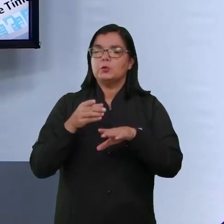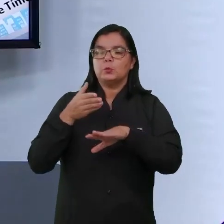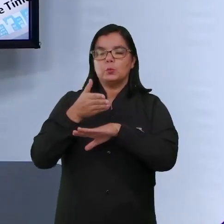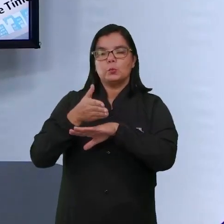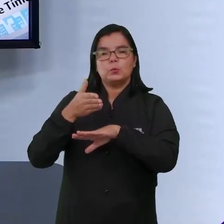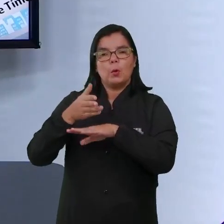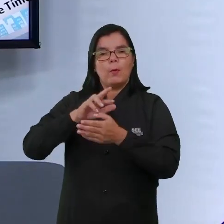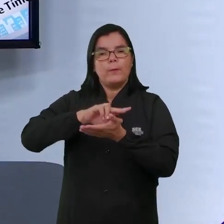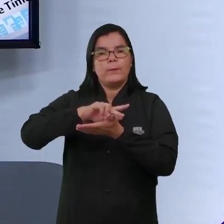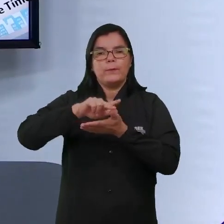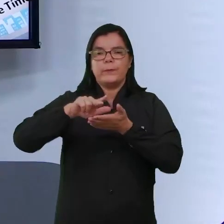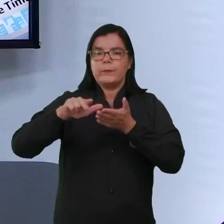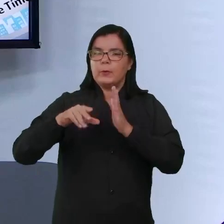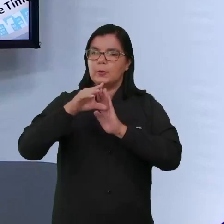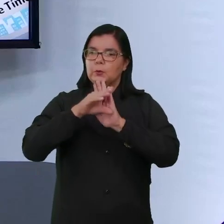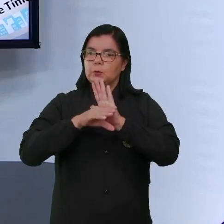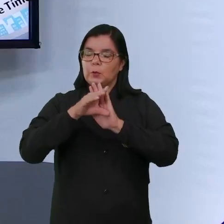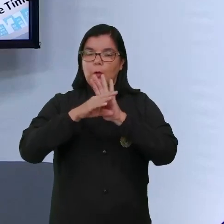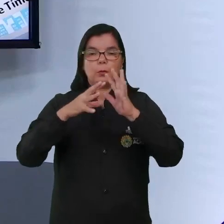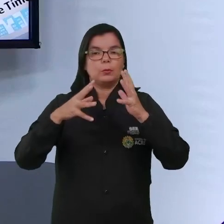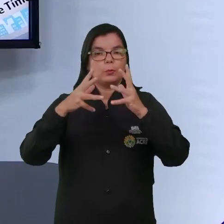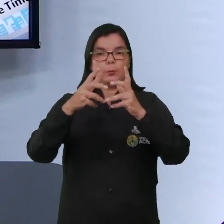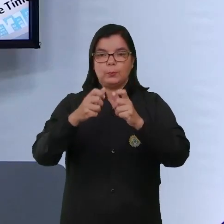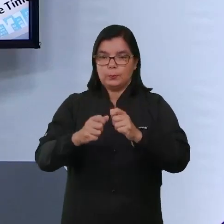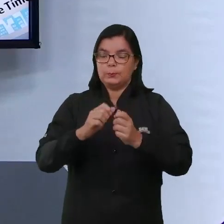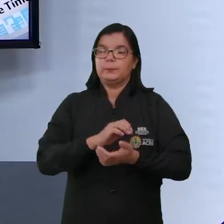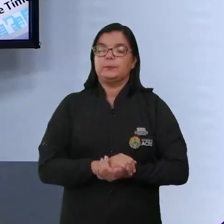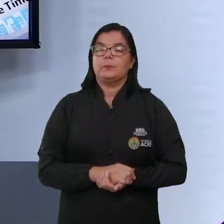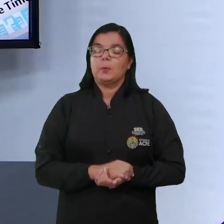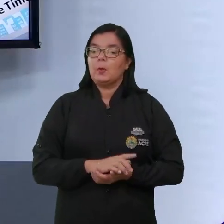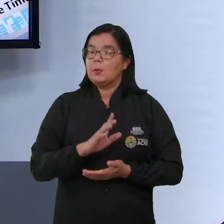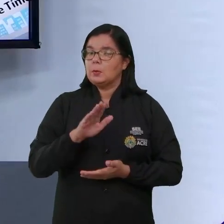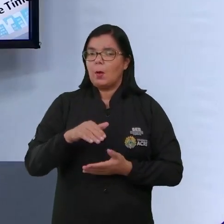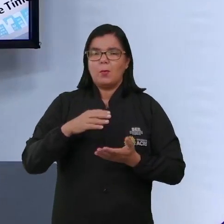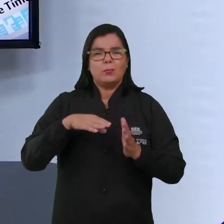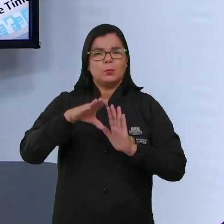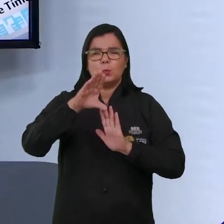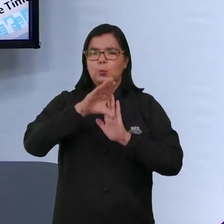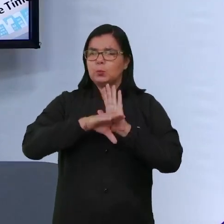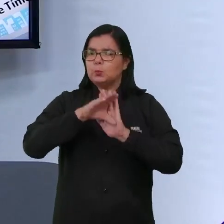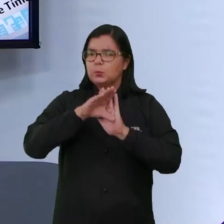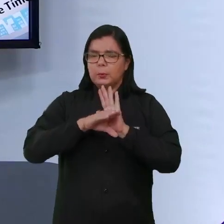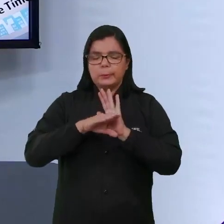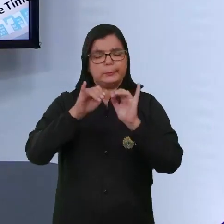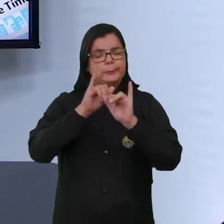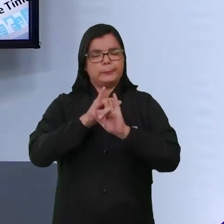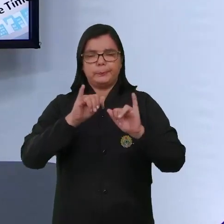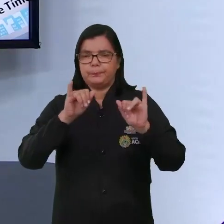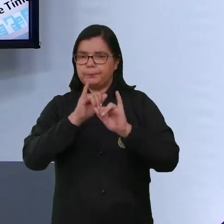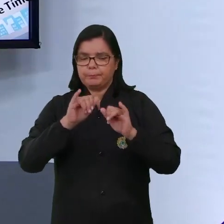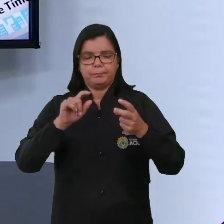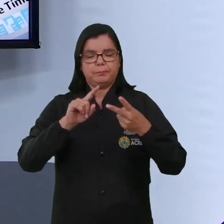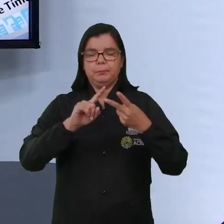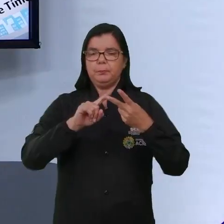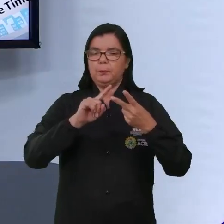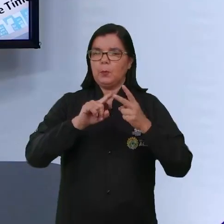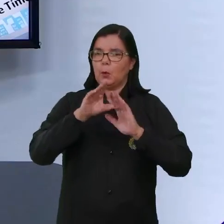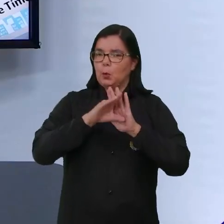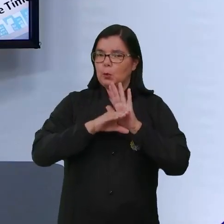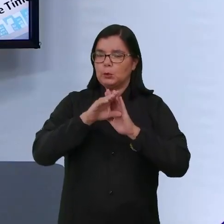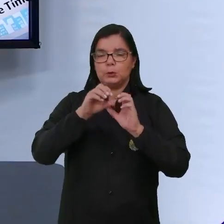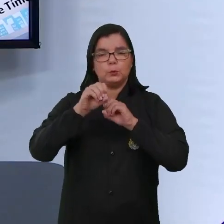veiculando diversos conteúdos a todos nós. Então é muito conteúdo informativo, muito